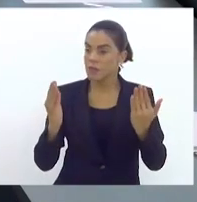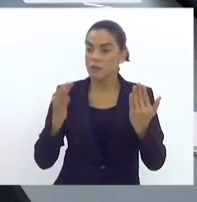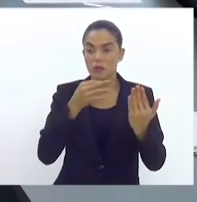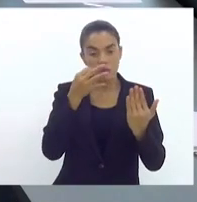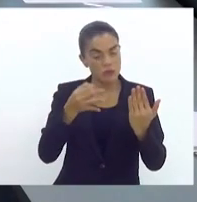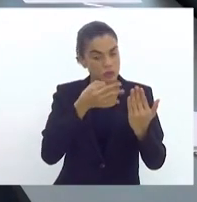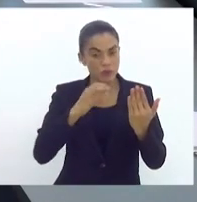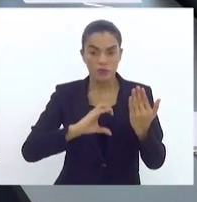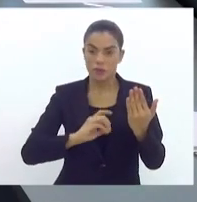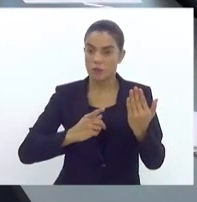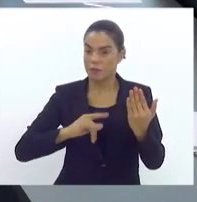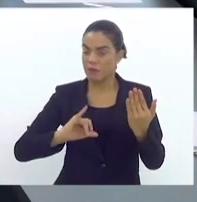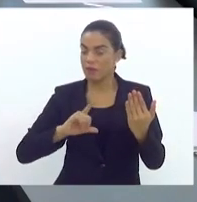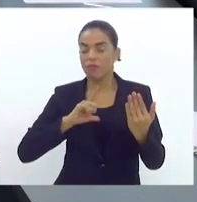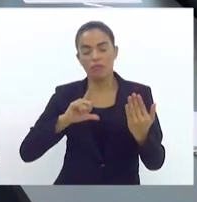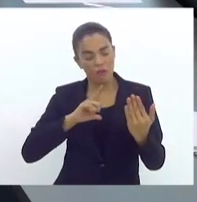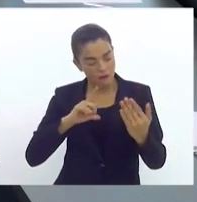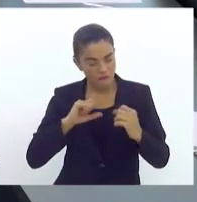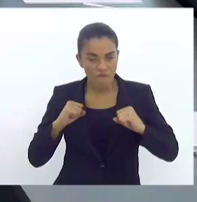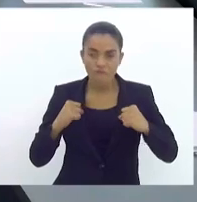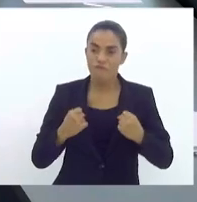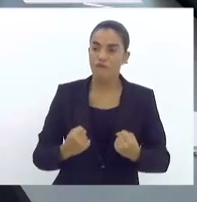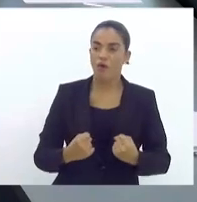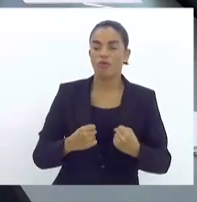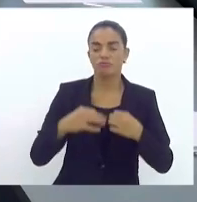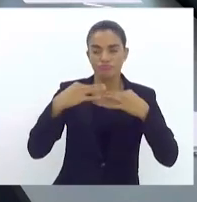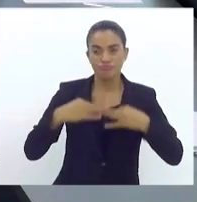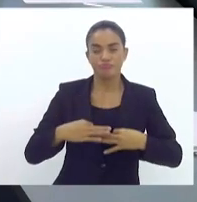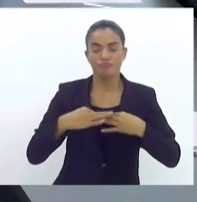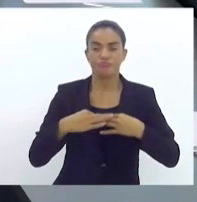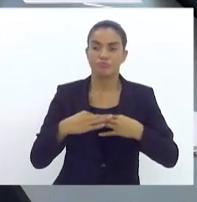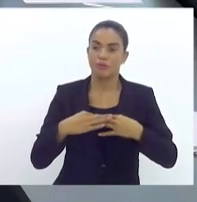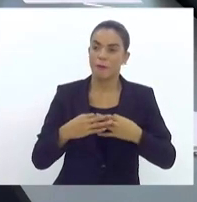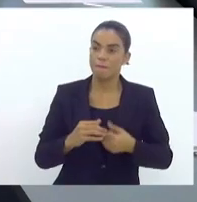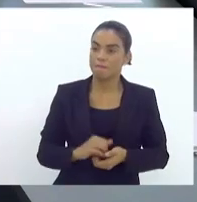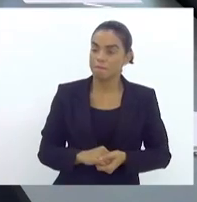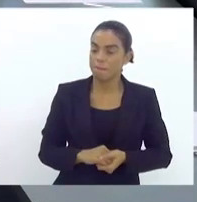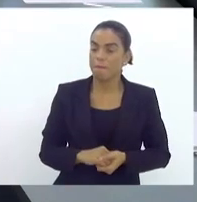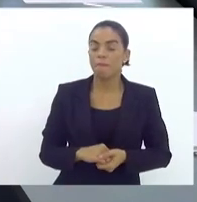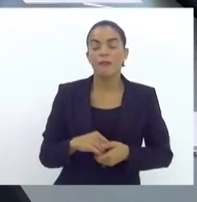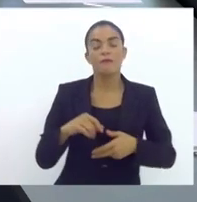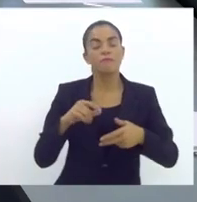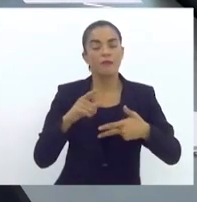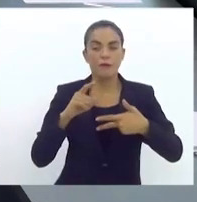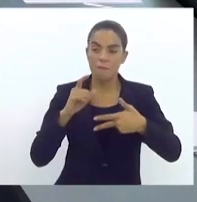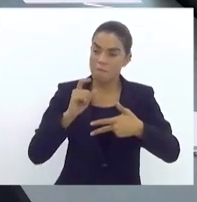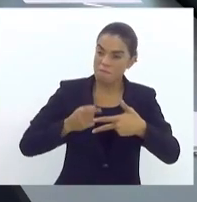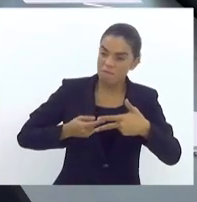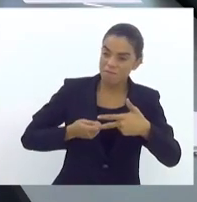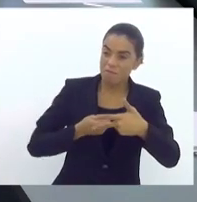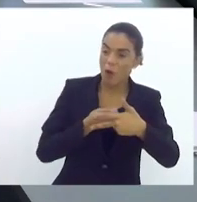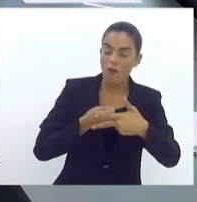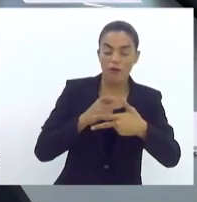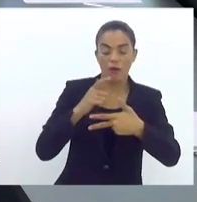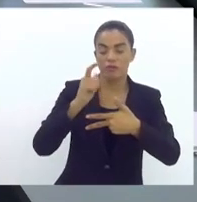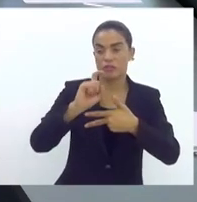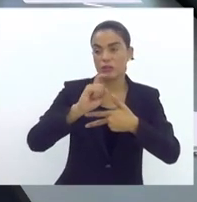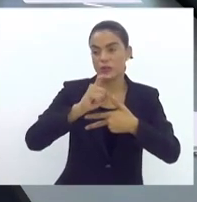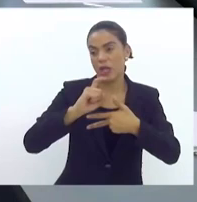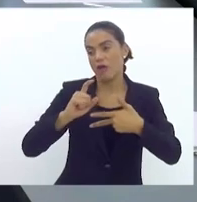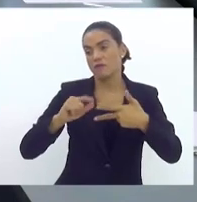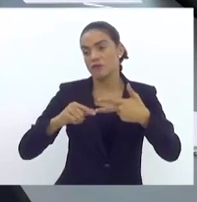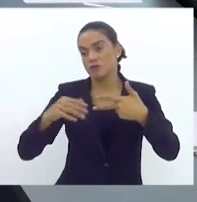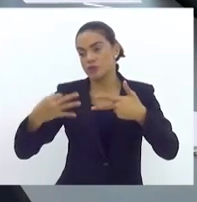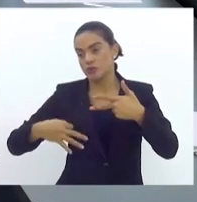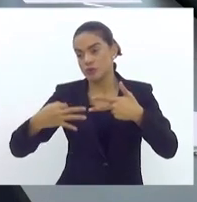que a CPI tem Esse instrumento essa força essa legitimidade de provocar o poder executivo e não só pode executivo judiciário o